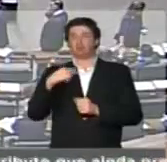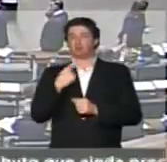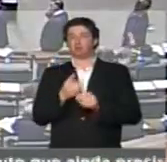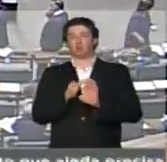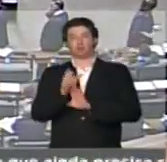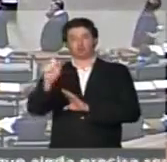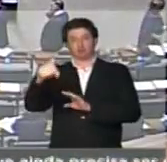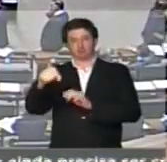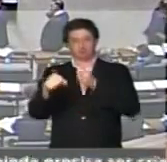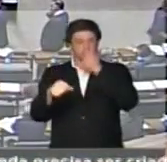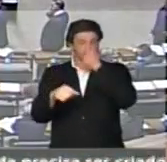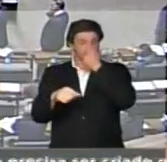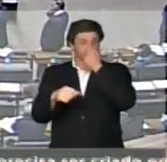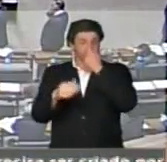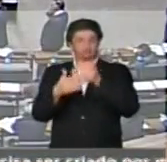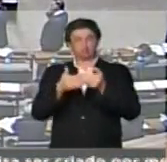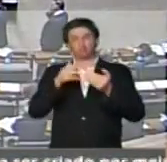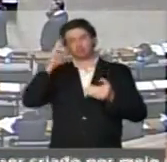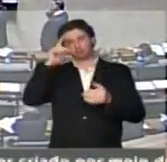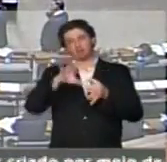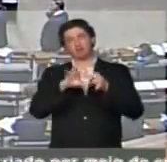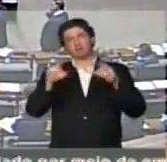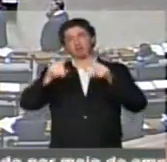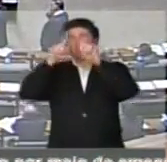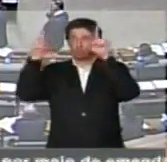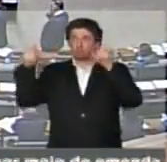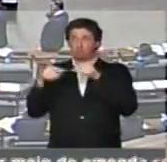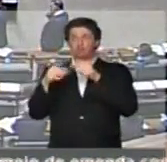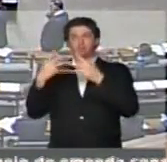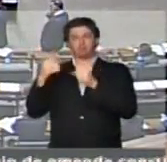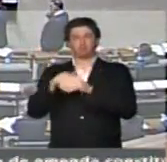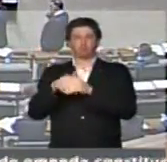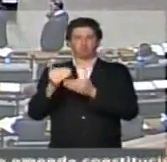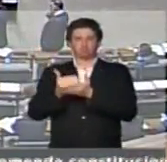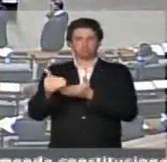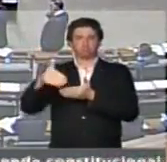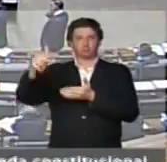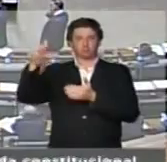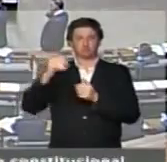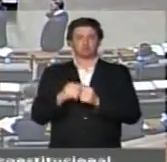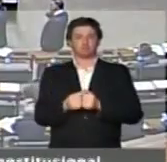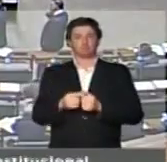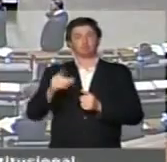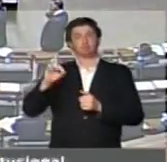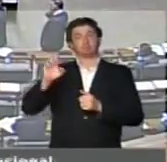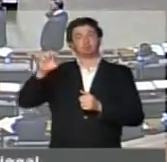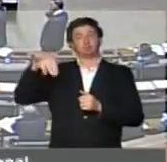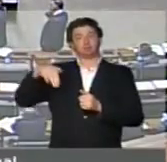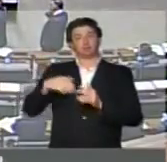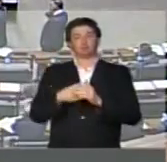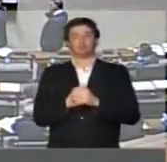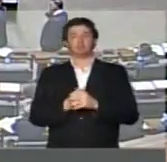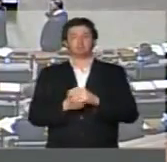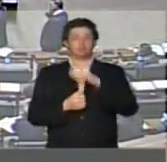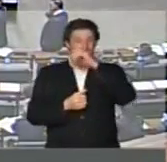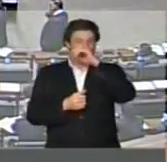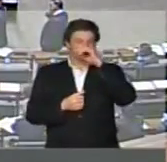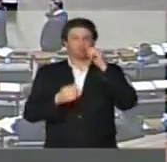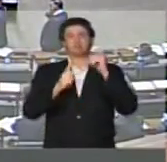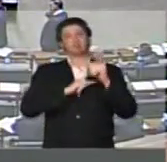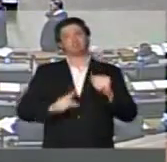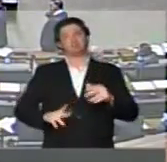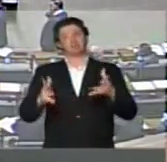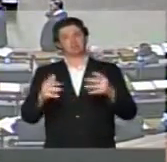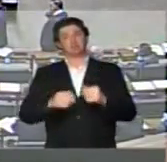Tentar sim, pedir para Vossa Excelência já liberar o painel para que a gente possa ir votando. Como vota o DEM? Senhor presidente,